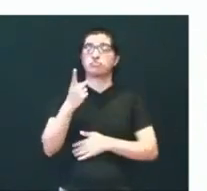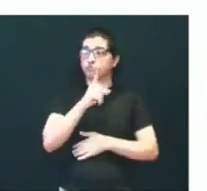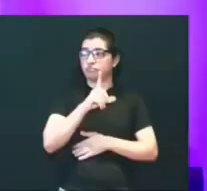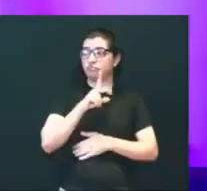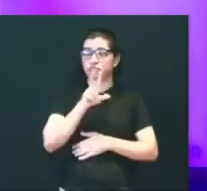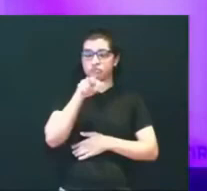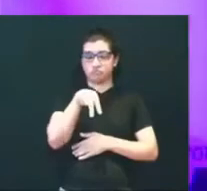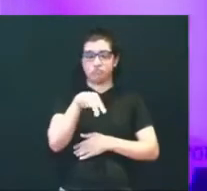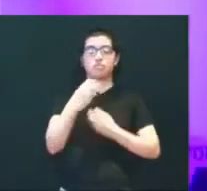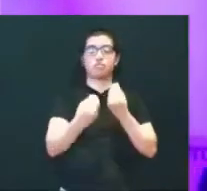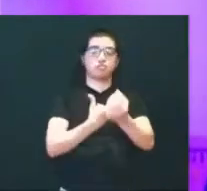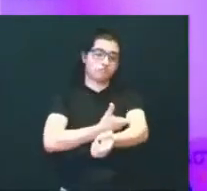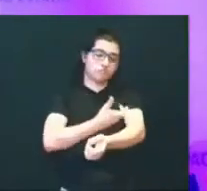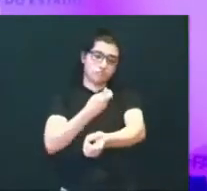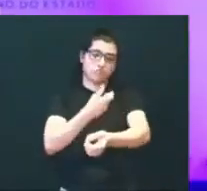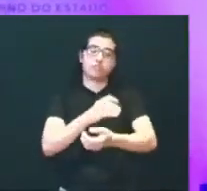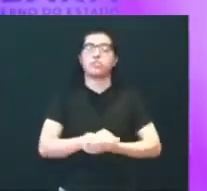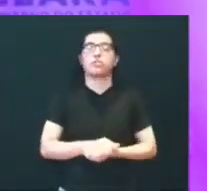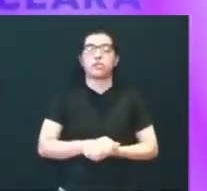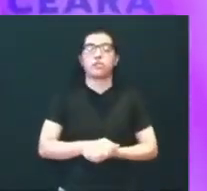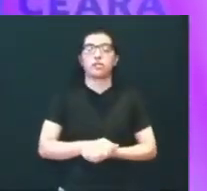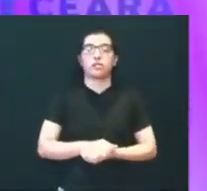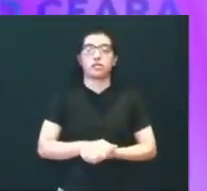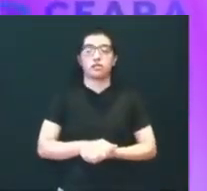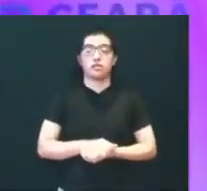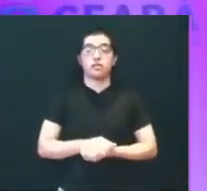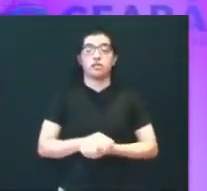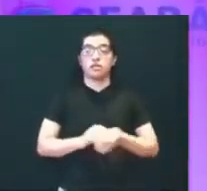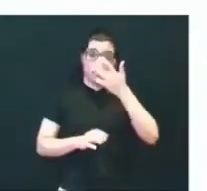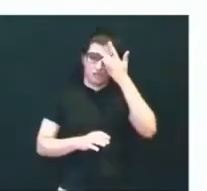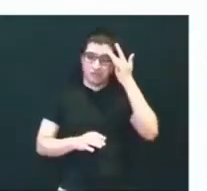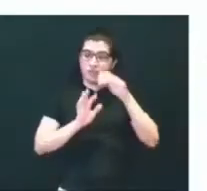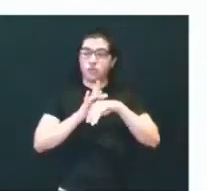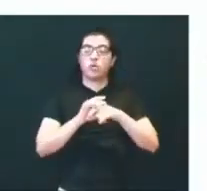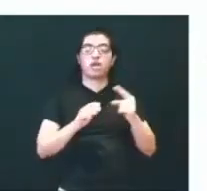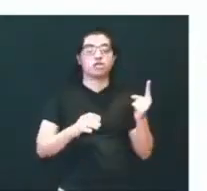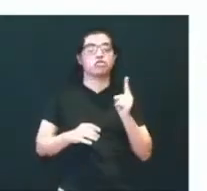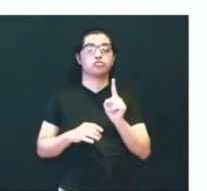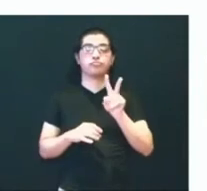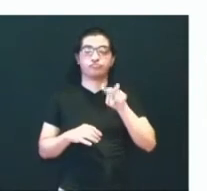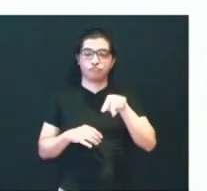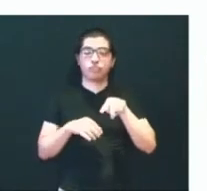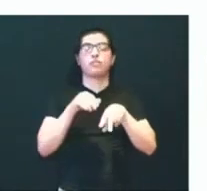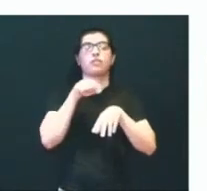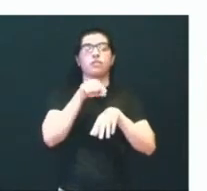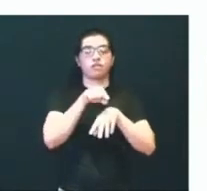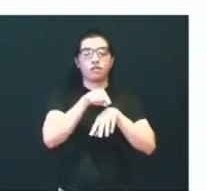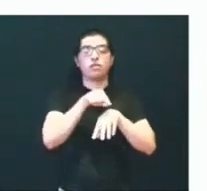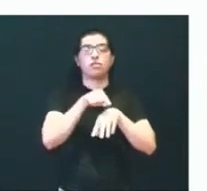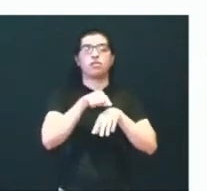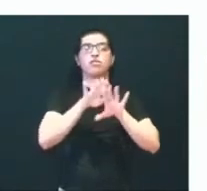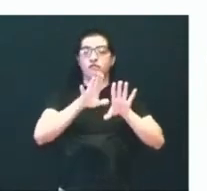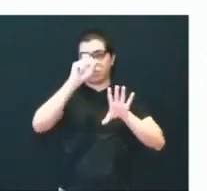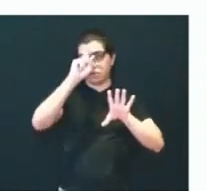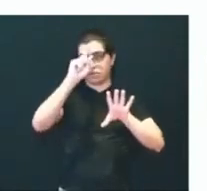de aférese. O paciente já fica internado, ele recebe uma quimioterapia. Essa